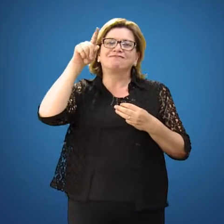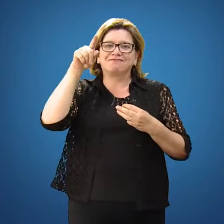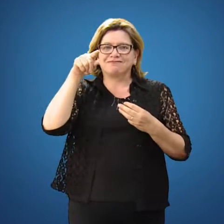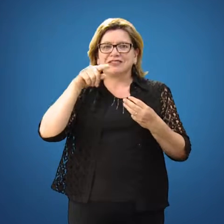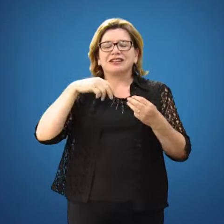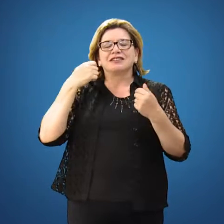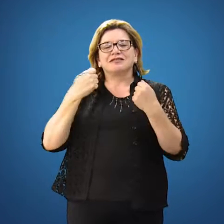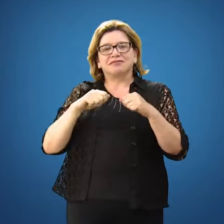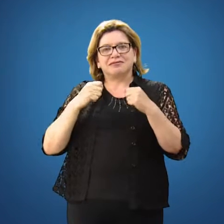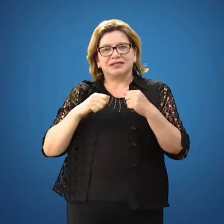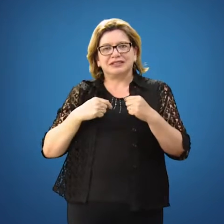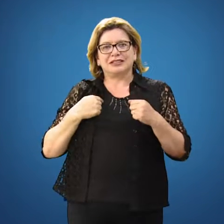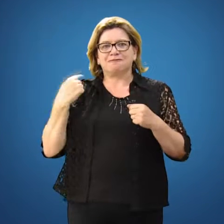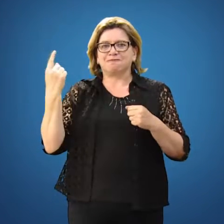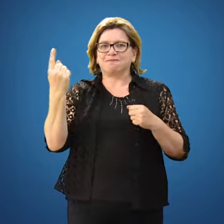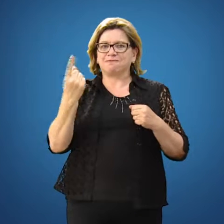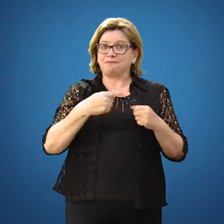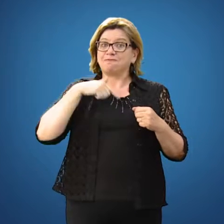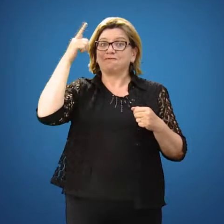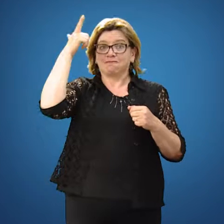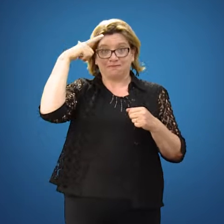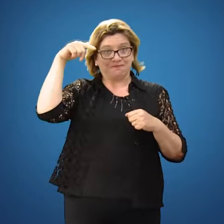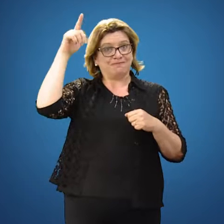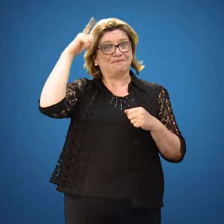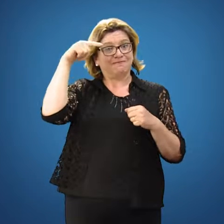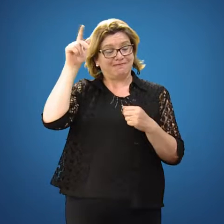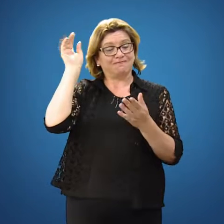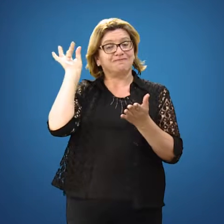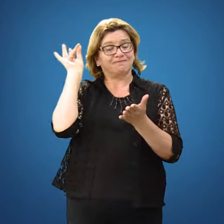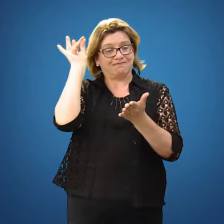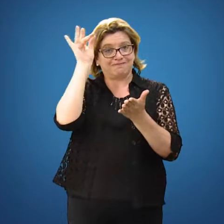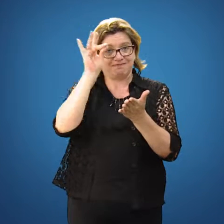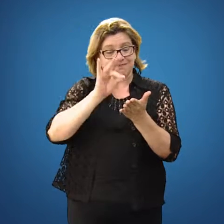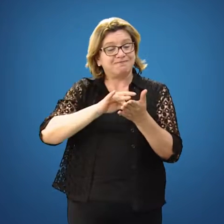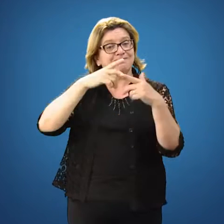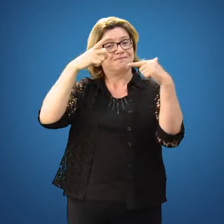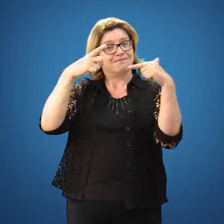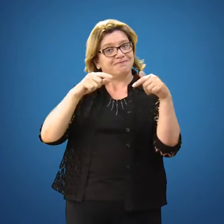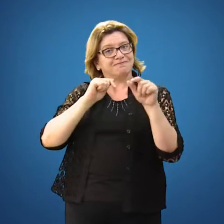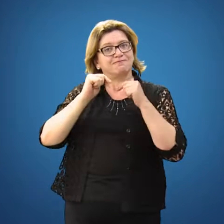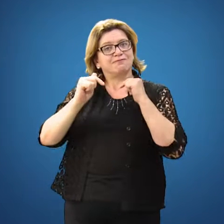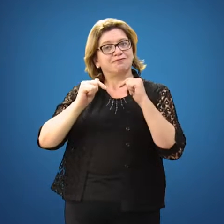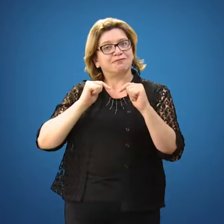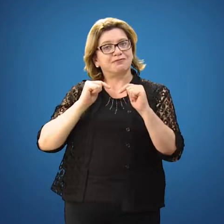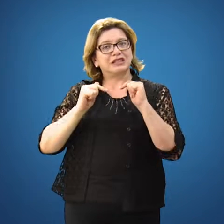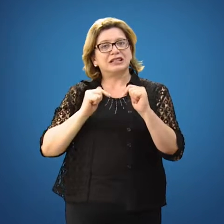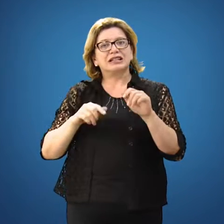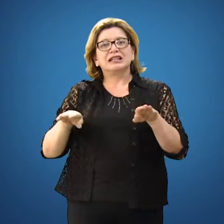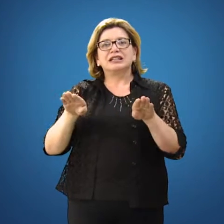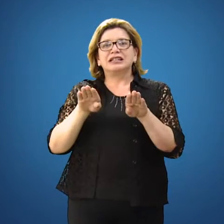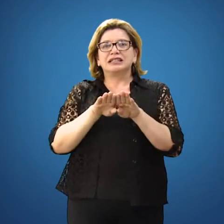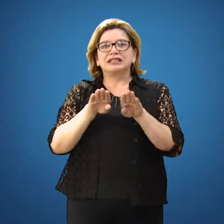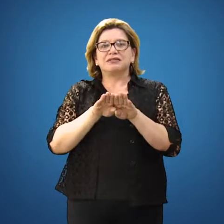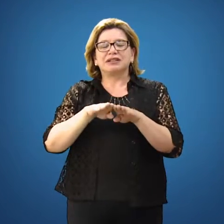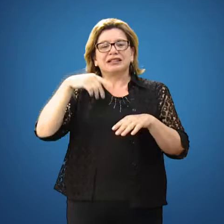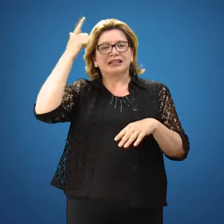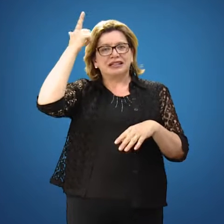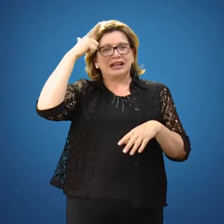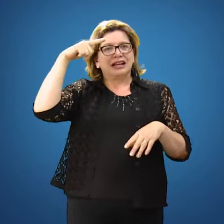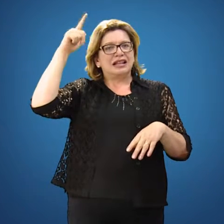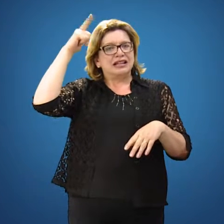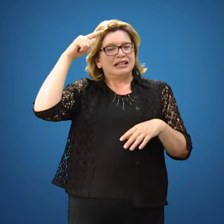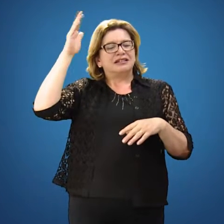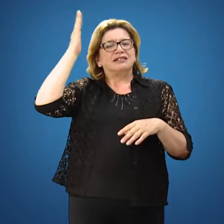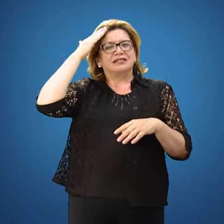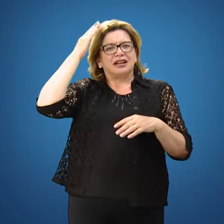é necessário que nós sejamos líderes, né, no ambiente onde nós estamos e o líder, na verdade, ele